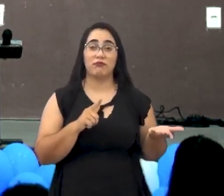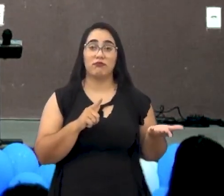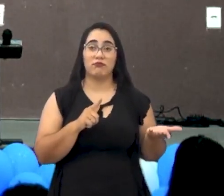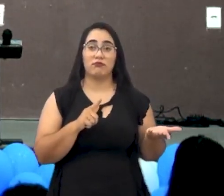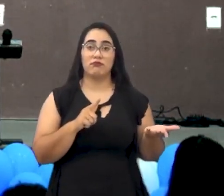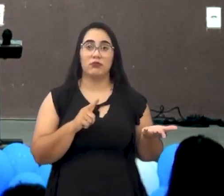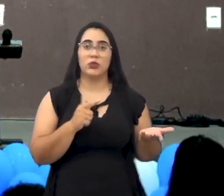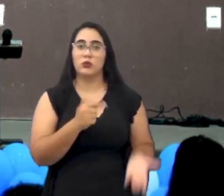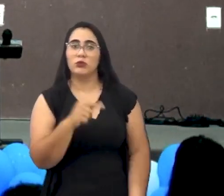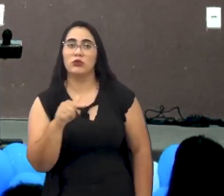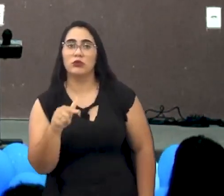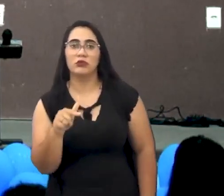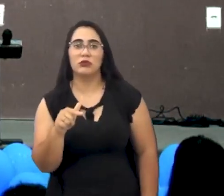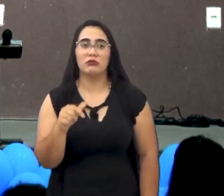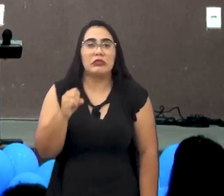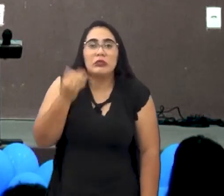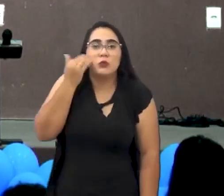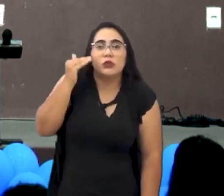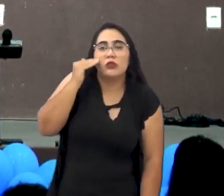Não há.